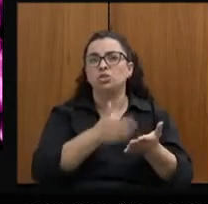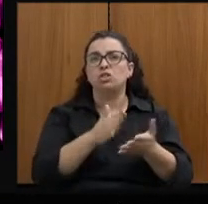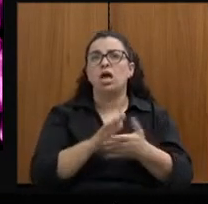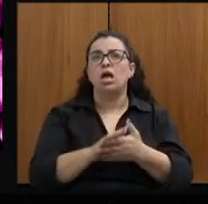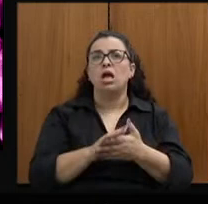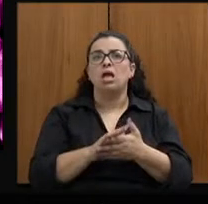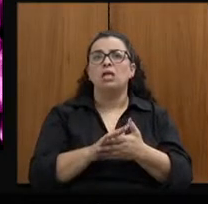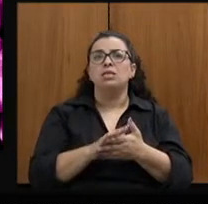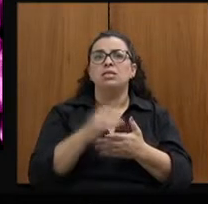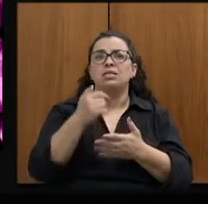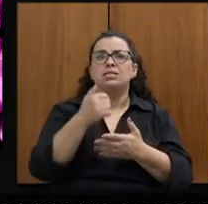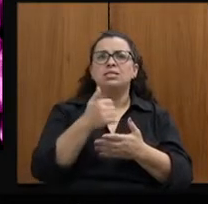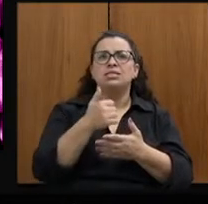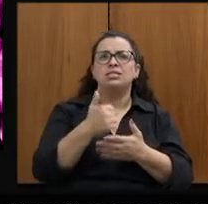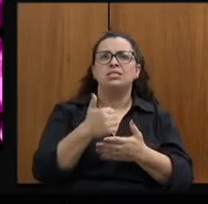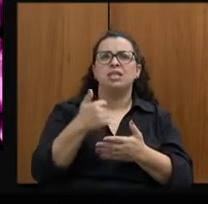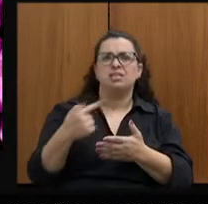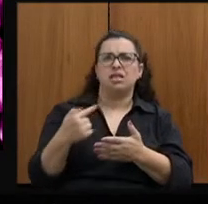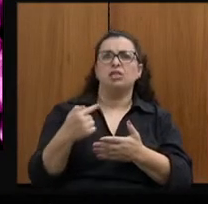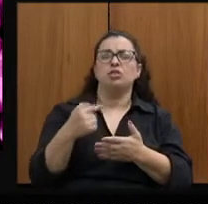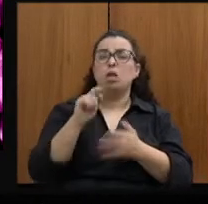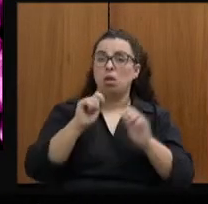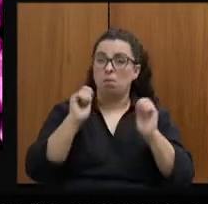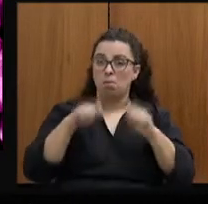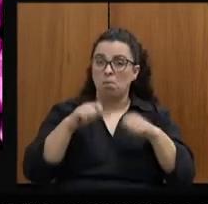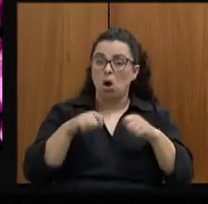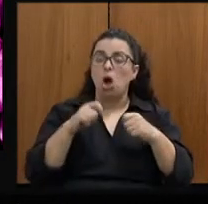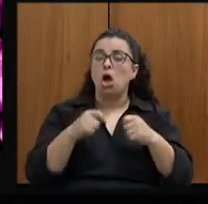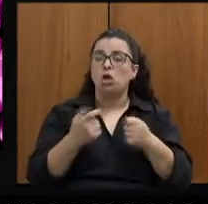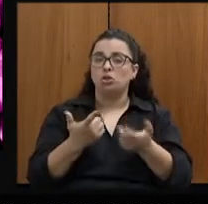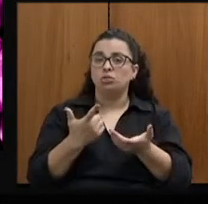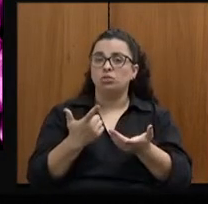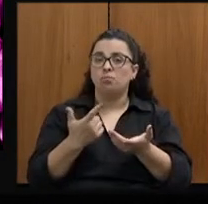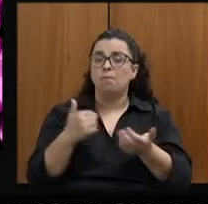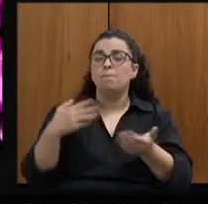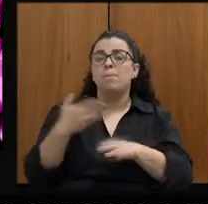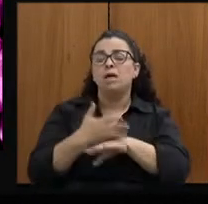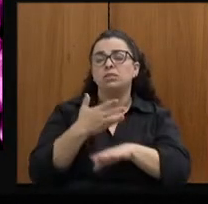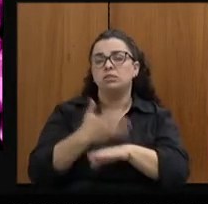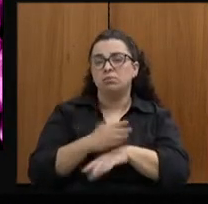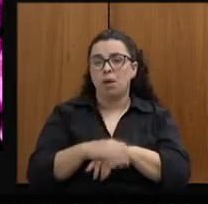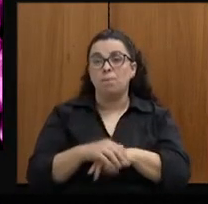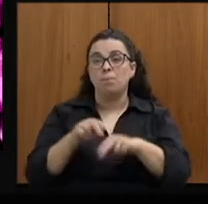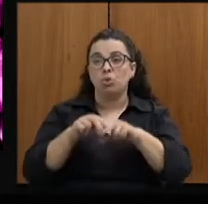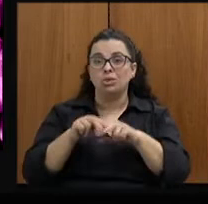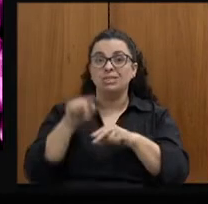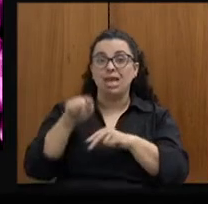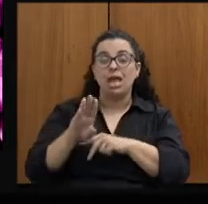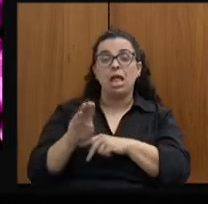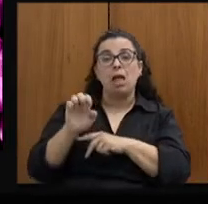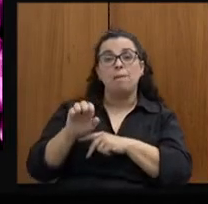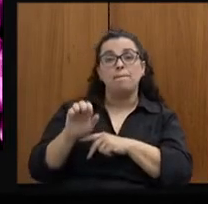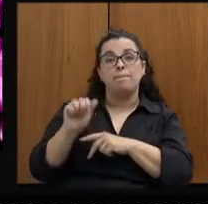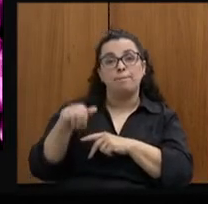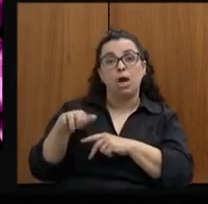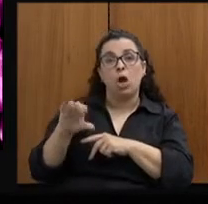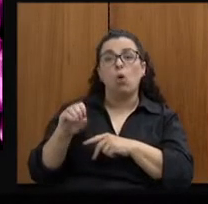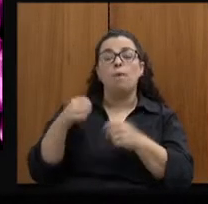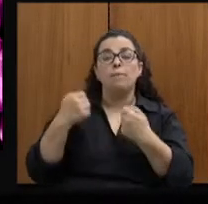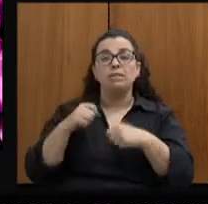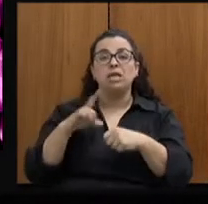precisa ter, além de tudo, ele precisa ter o conselho, ele precisa estar aderido ao SISAM, que é o Sistema